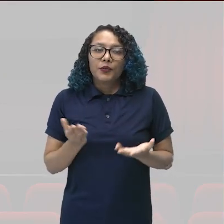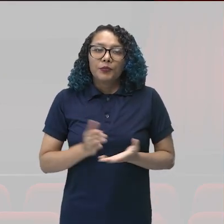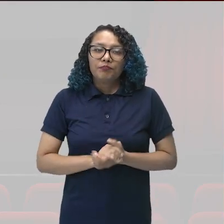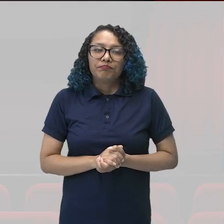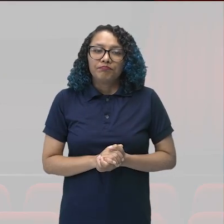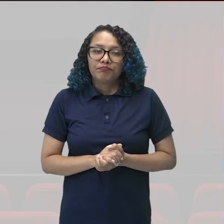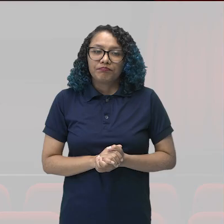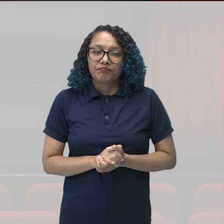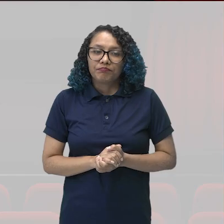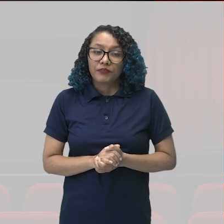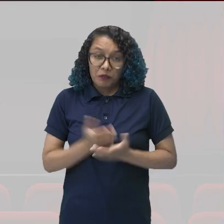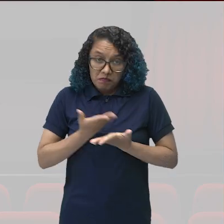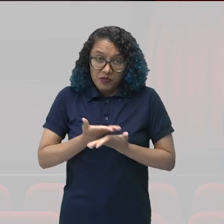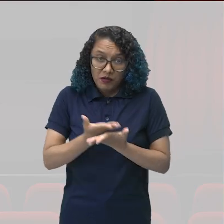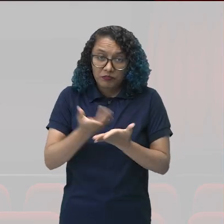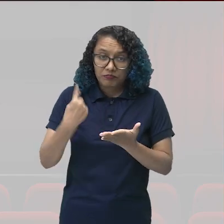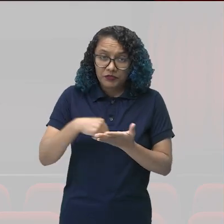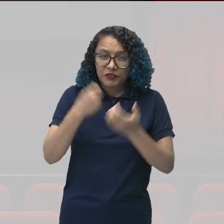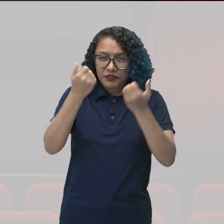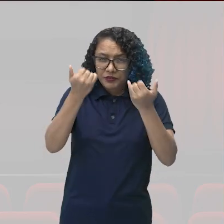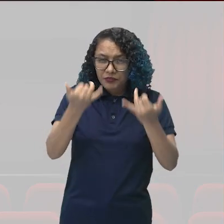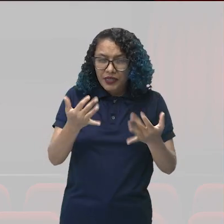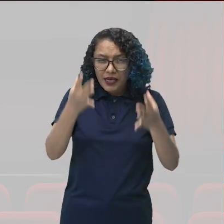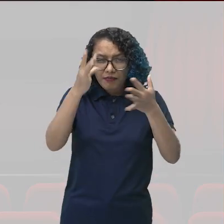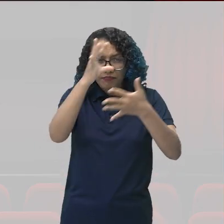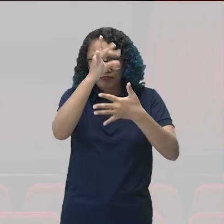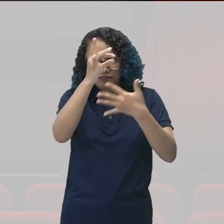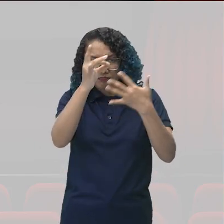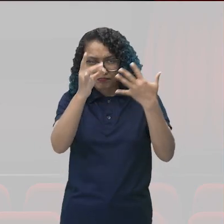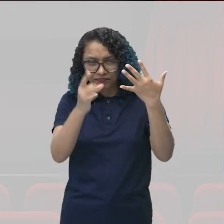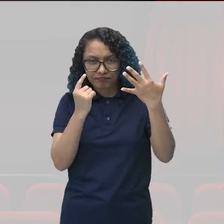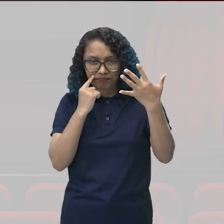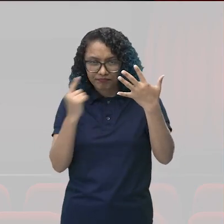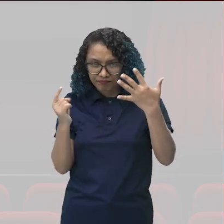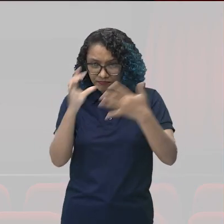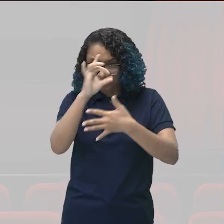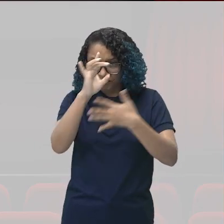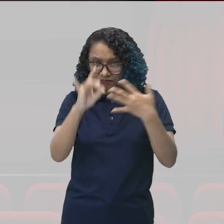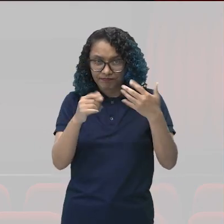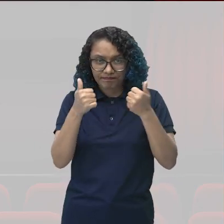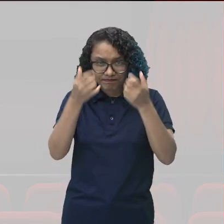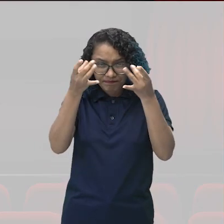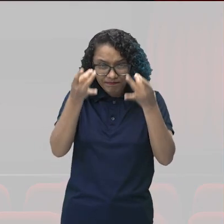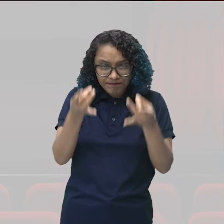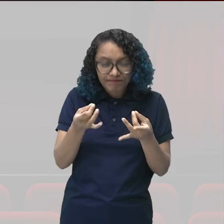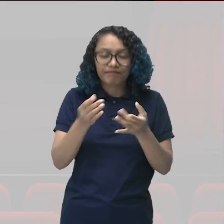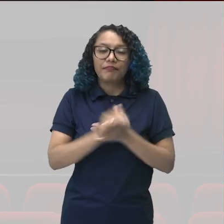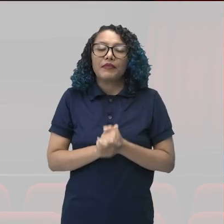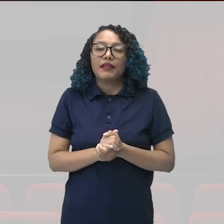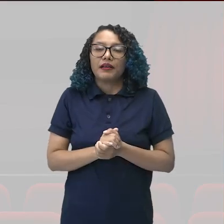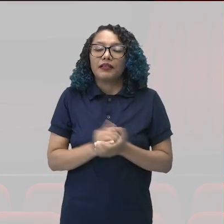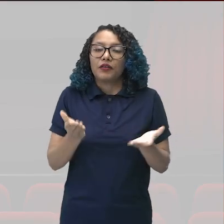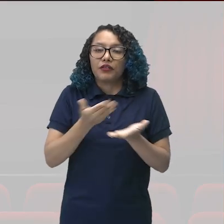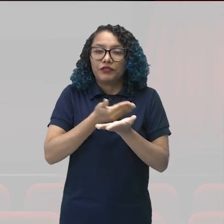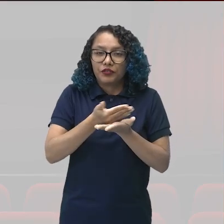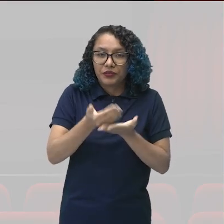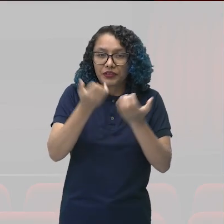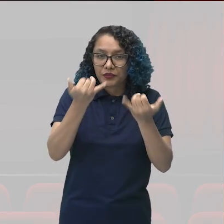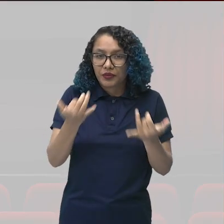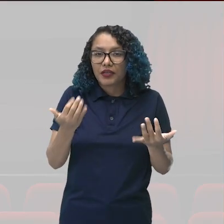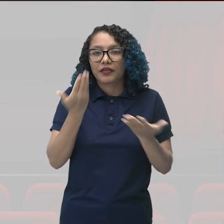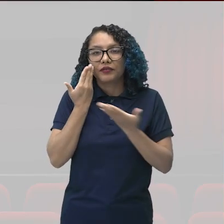da aula, nós vamos detalhar cada uma dessa forma de teatro, certo? E vamos iniciar, então, com